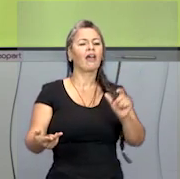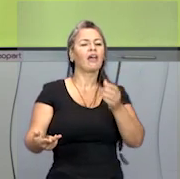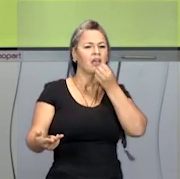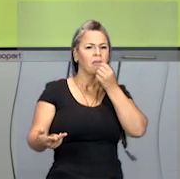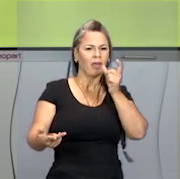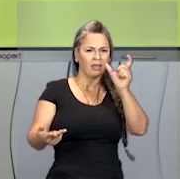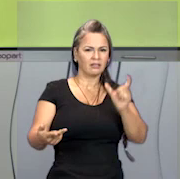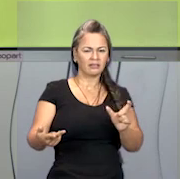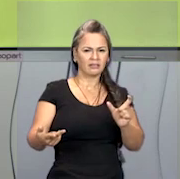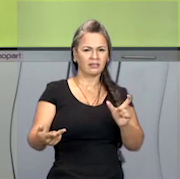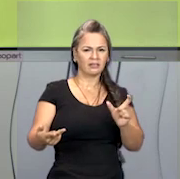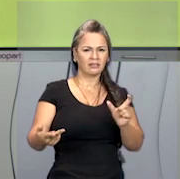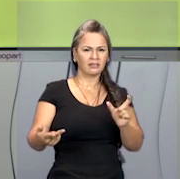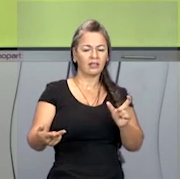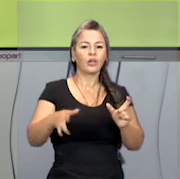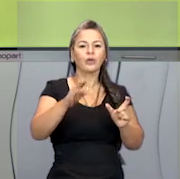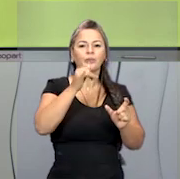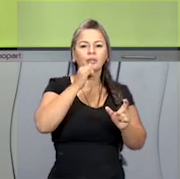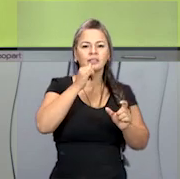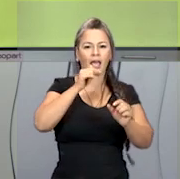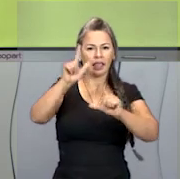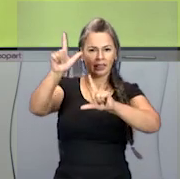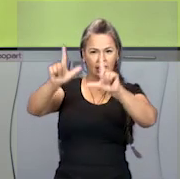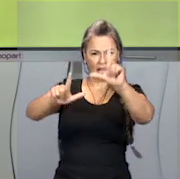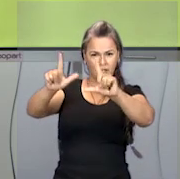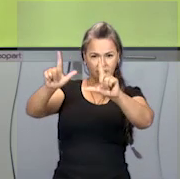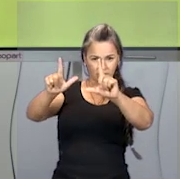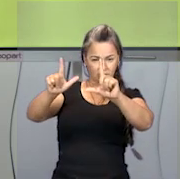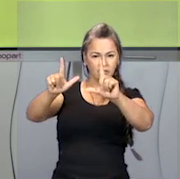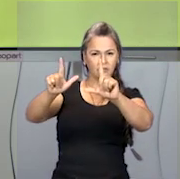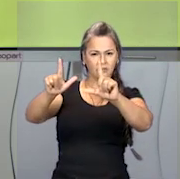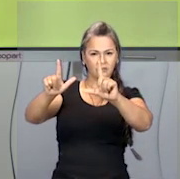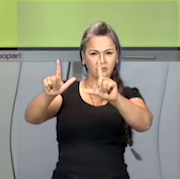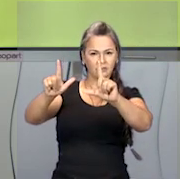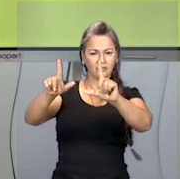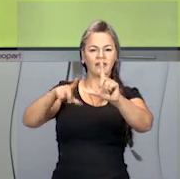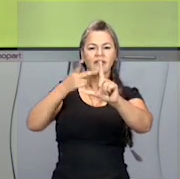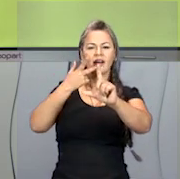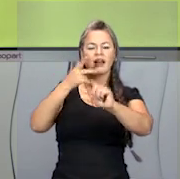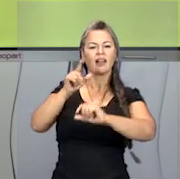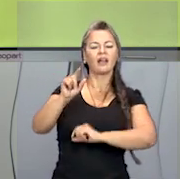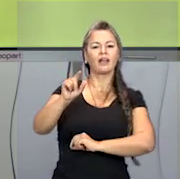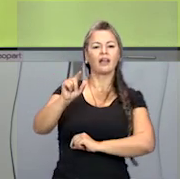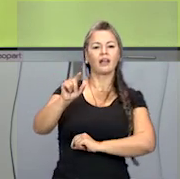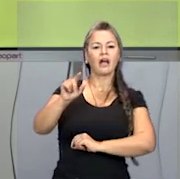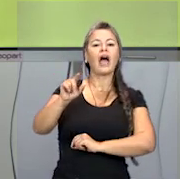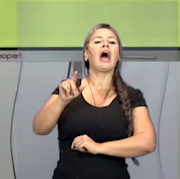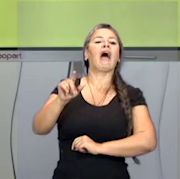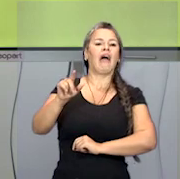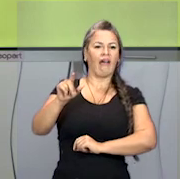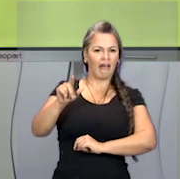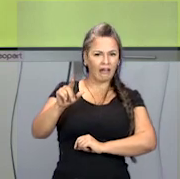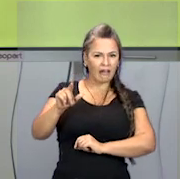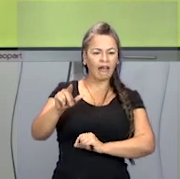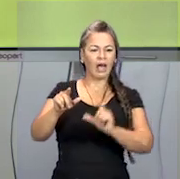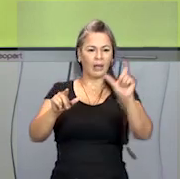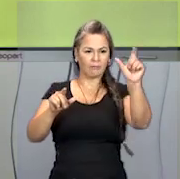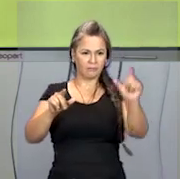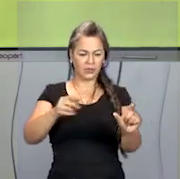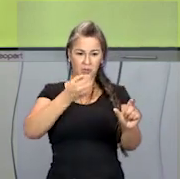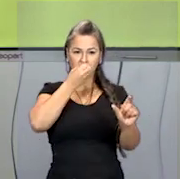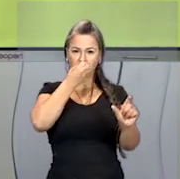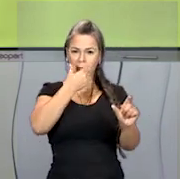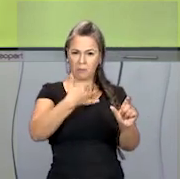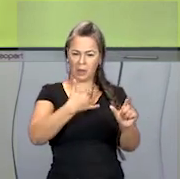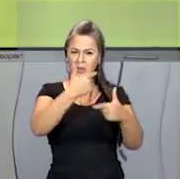a gente vê na televisão em programas sensacionalistas, policiais, eles falam, o cidadão de bem considera que